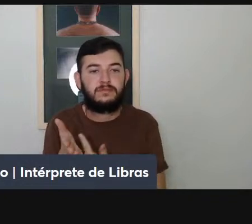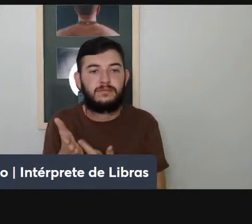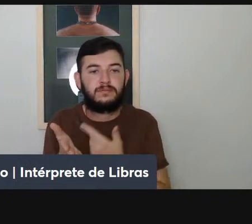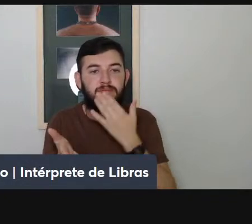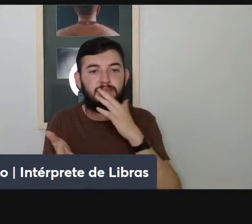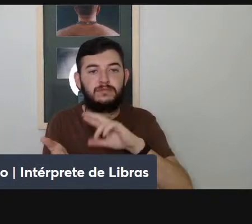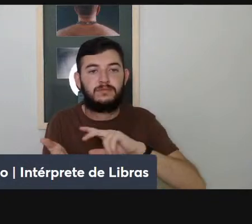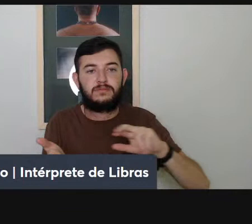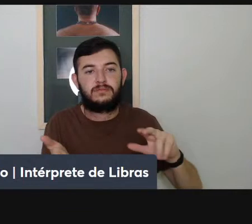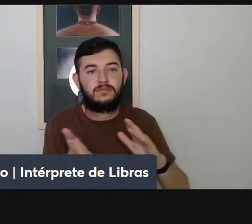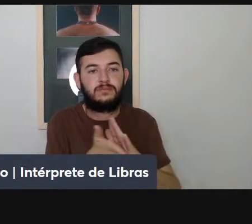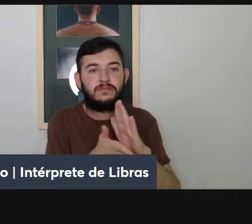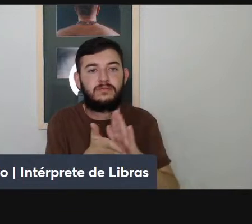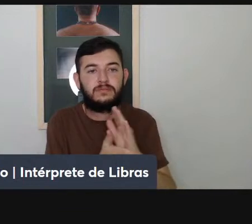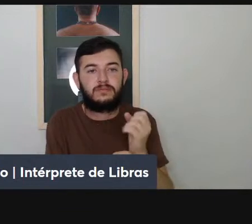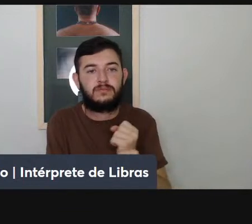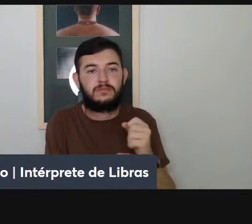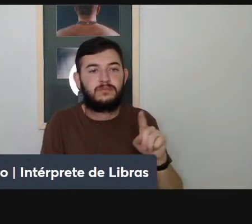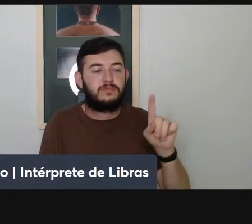em